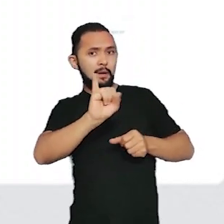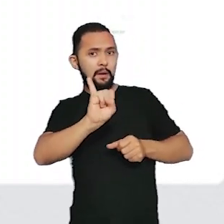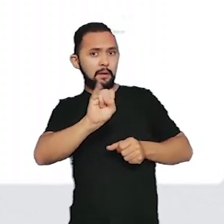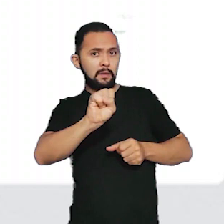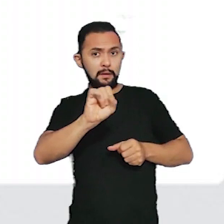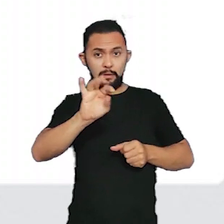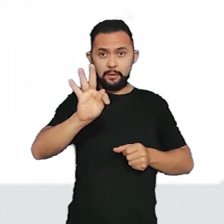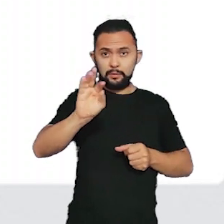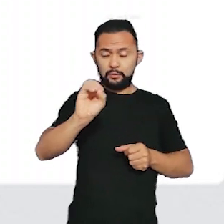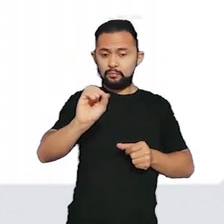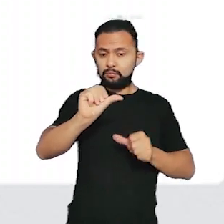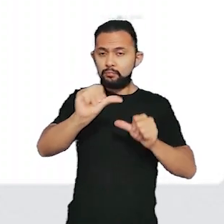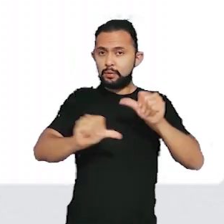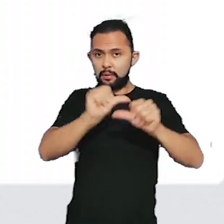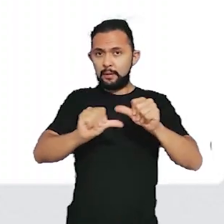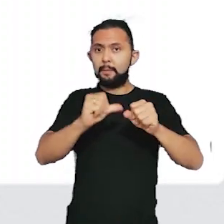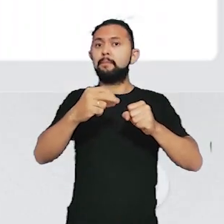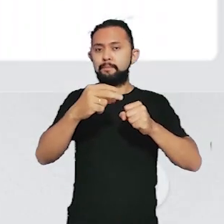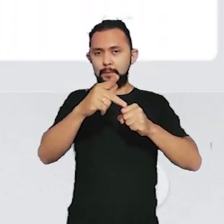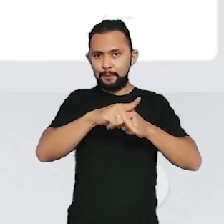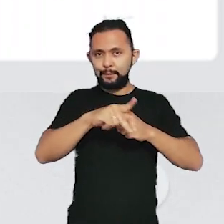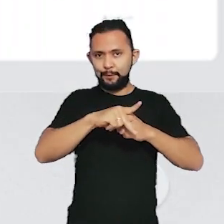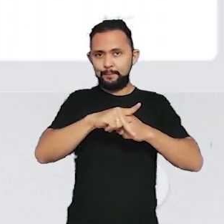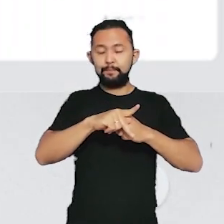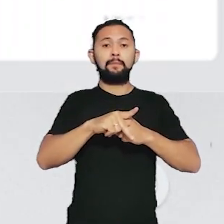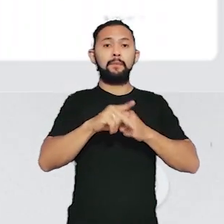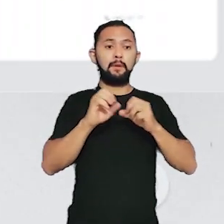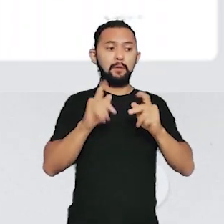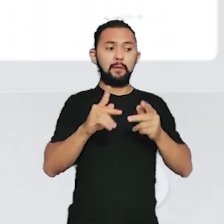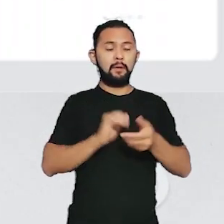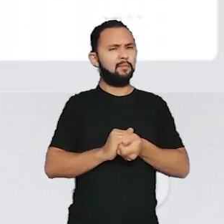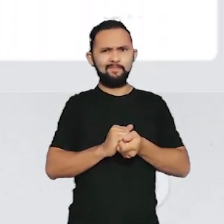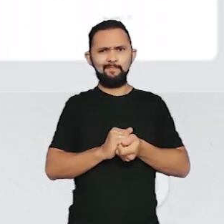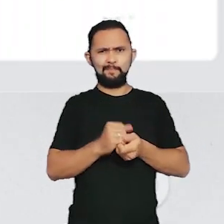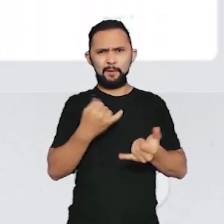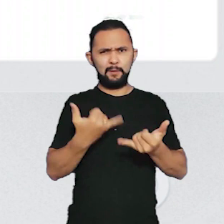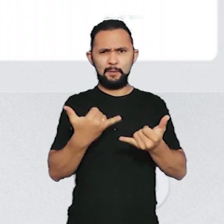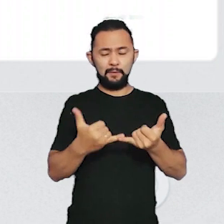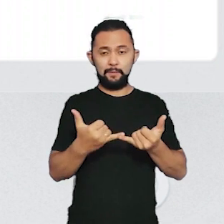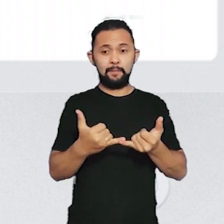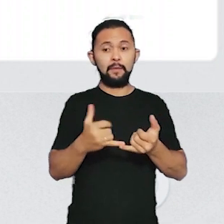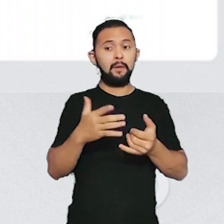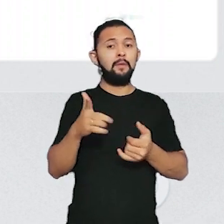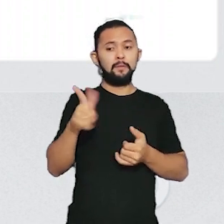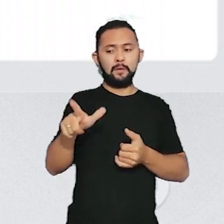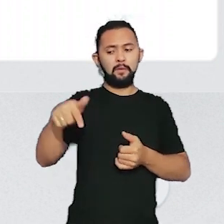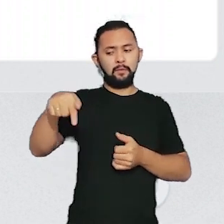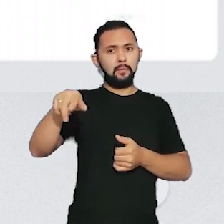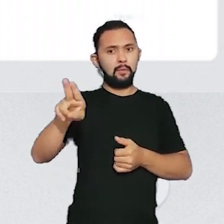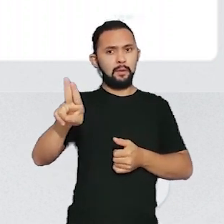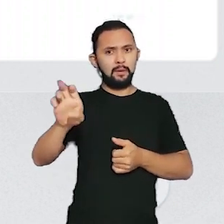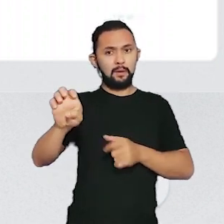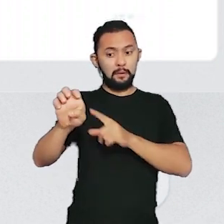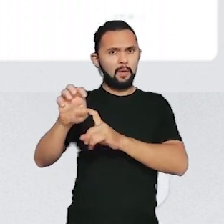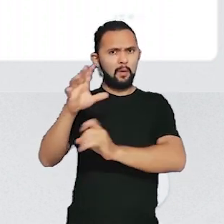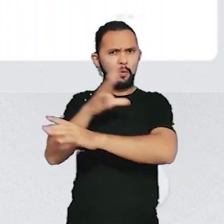pelo pronome isso. Tem certas coisas, isso. Então, não dá certo. Se não dá certo, aquele que não é conjunção